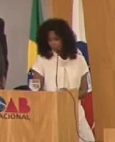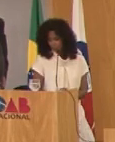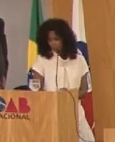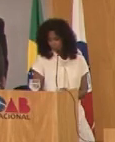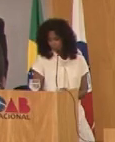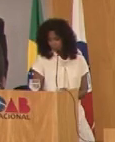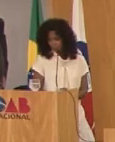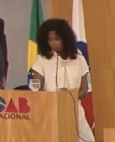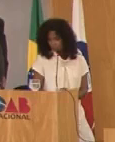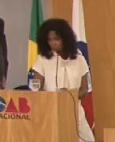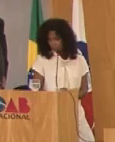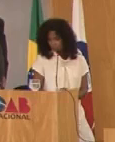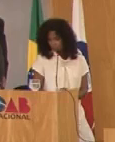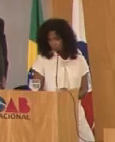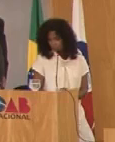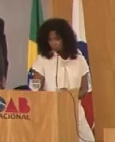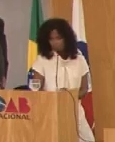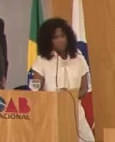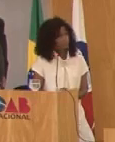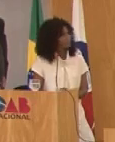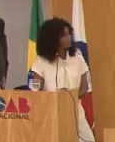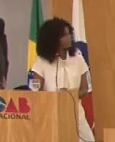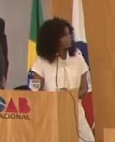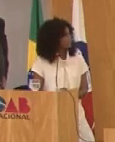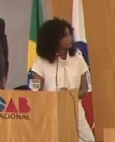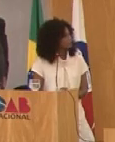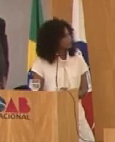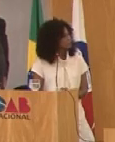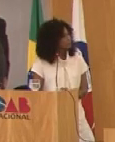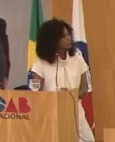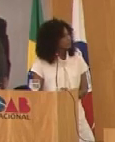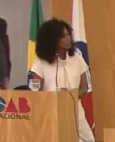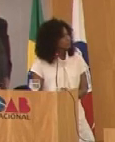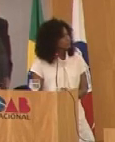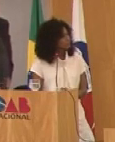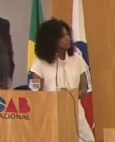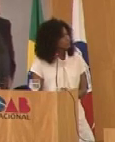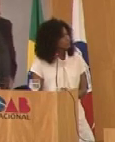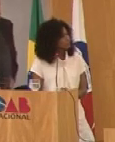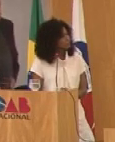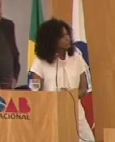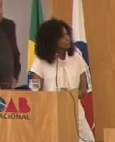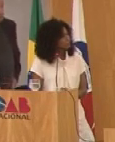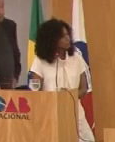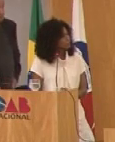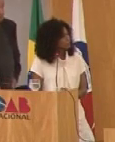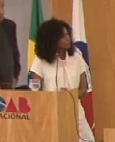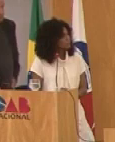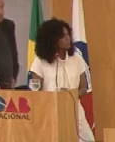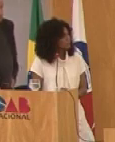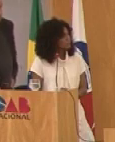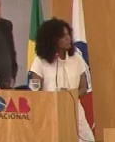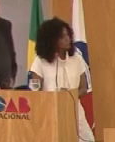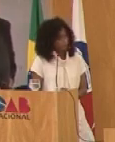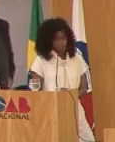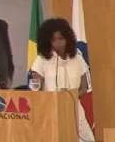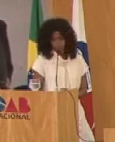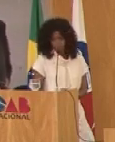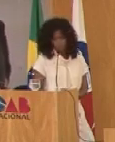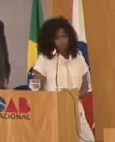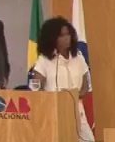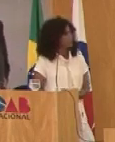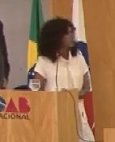nessa mesa que a todos reúne. Para nós cristãos, pastor Rome, a mesa é muito significativa. Que essa mesa,